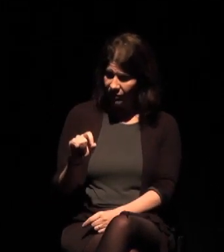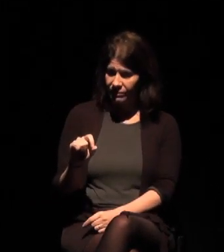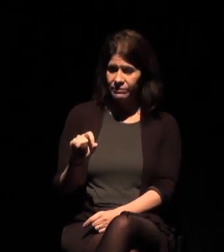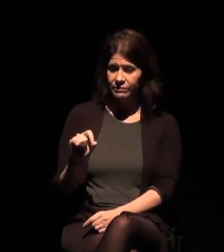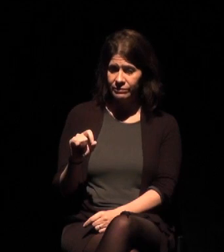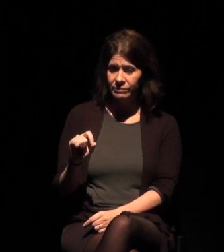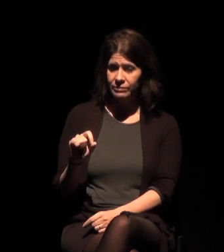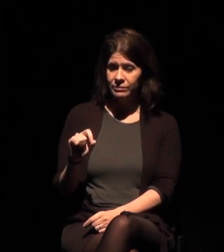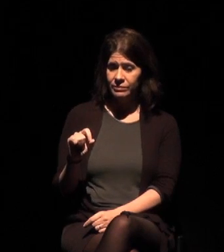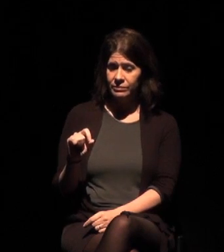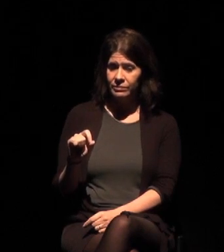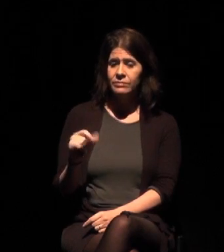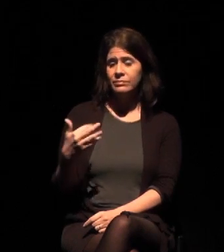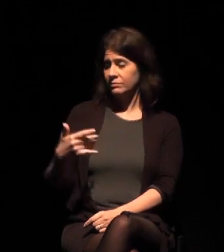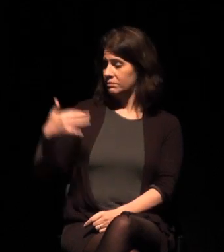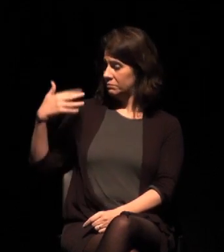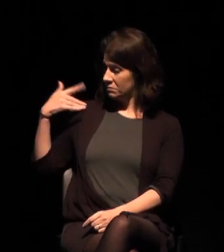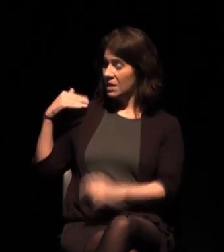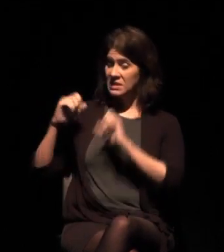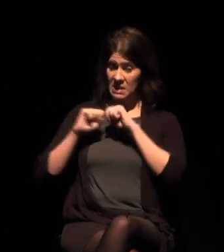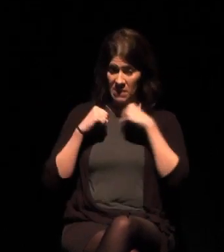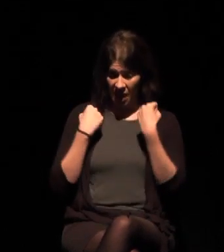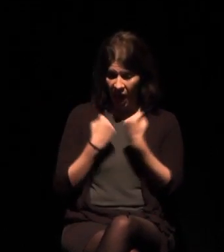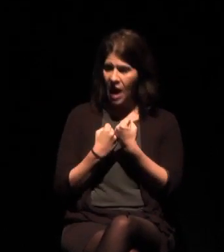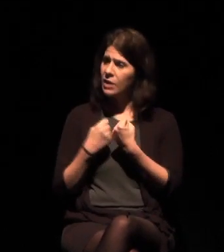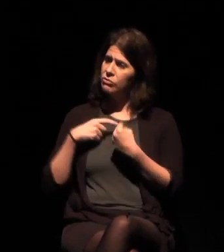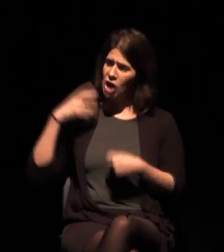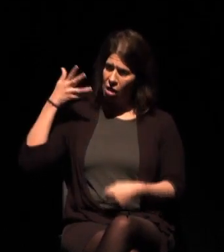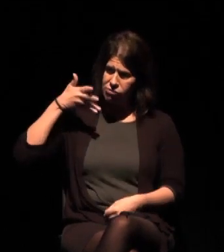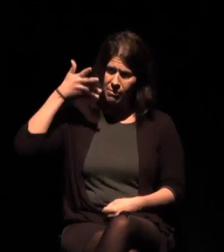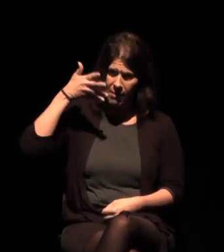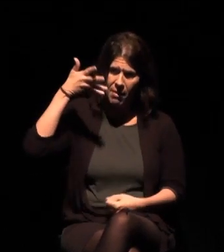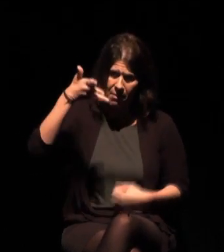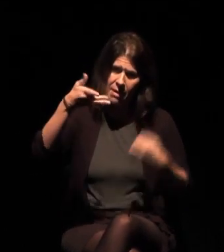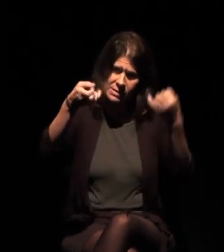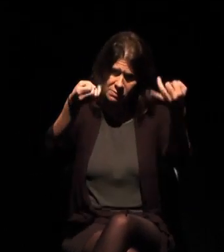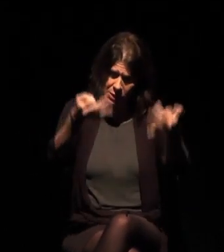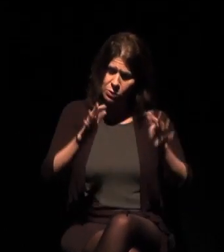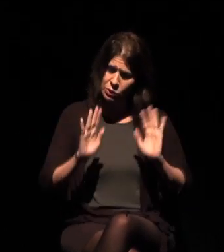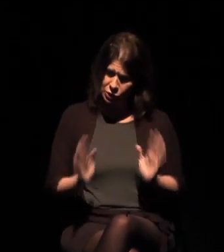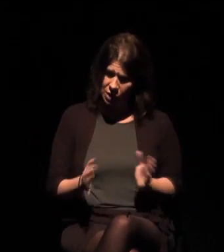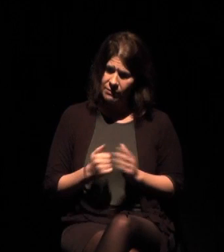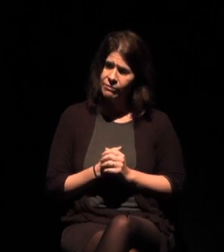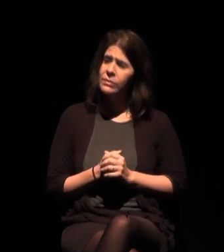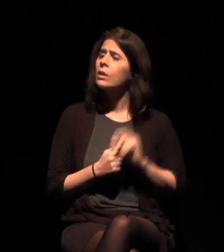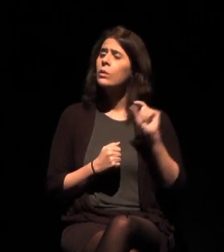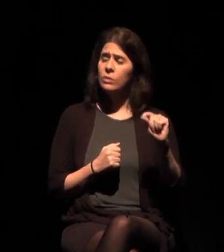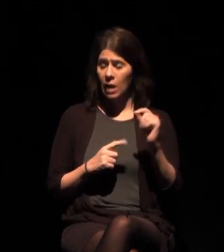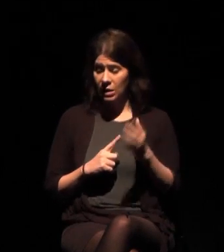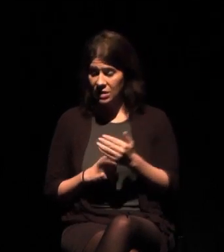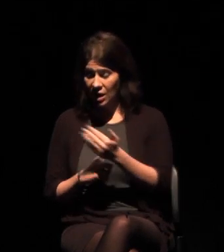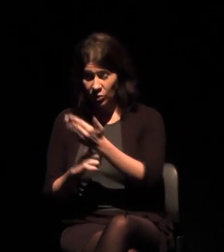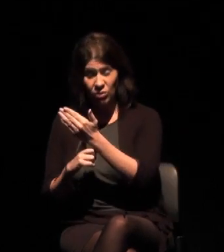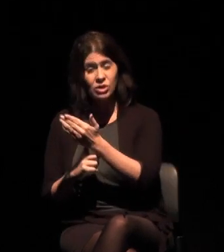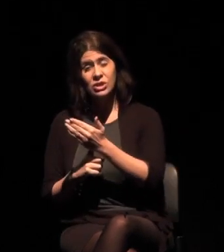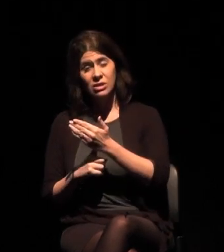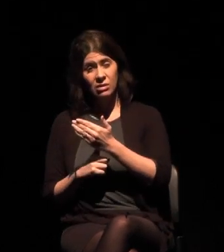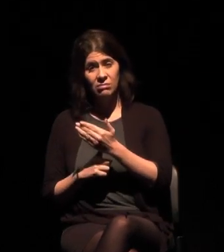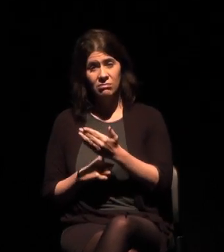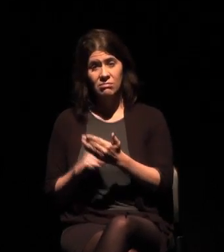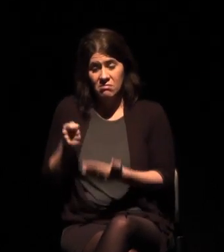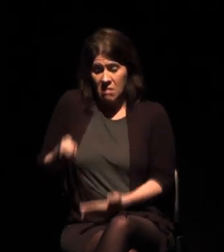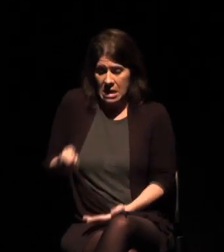agora mas também ao longo deste seminário que cada vez mais aqueles que vai além das áreas das tecnologias mais duras